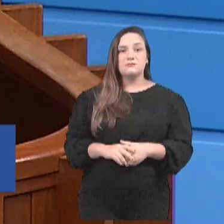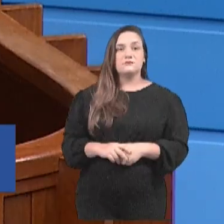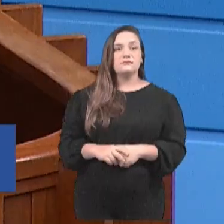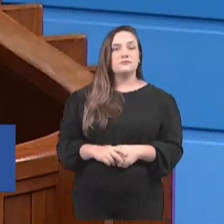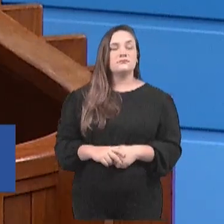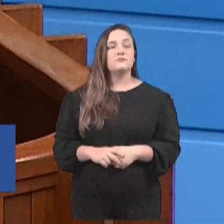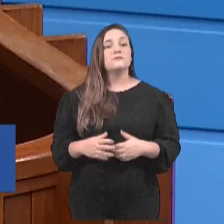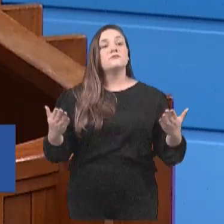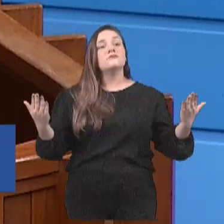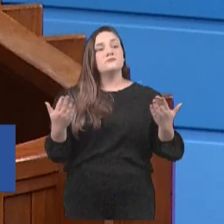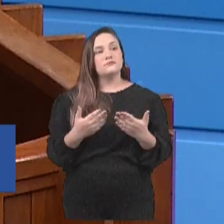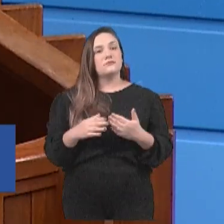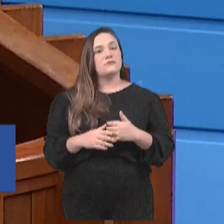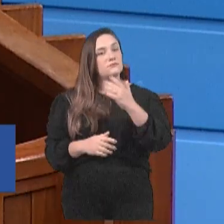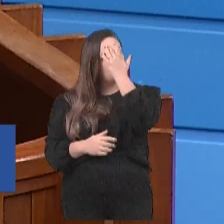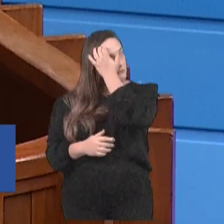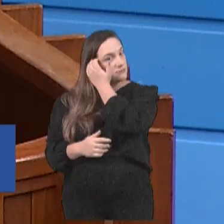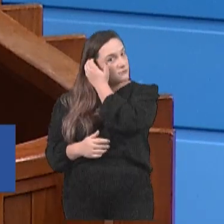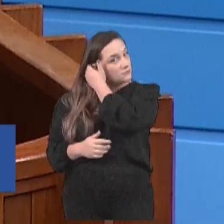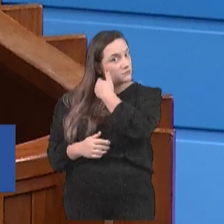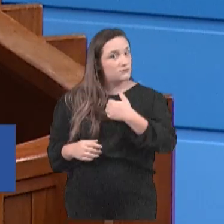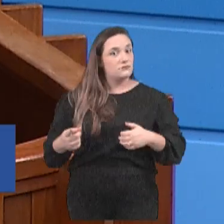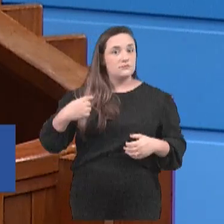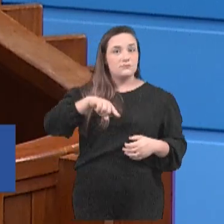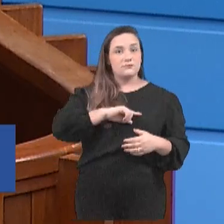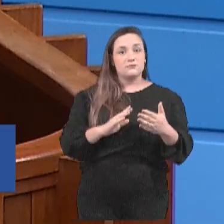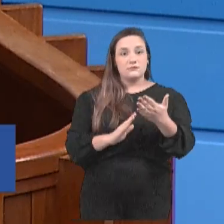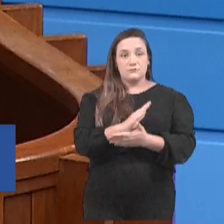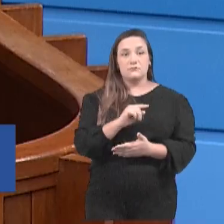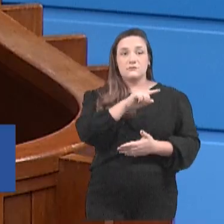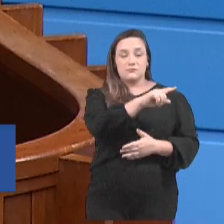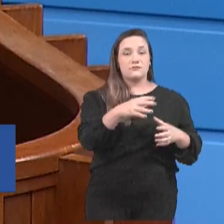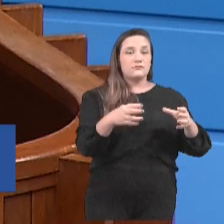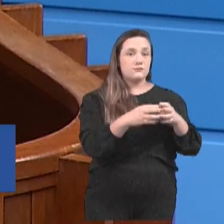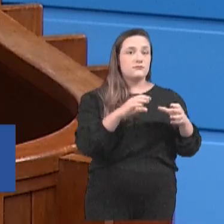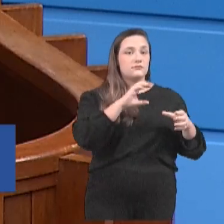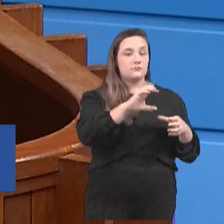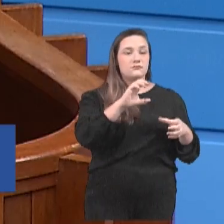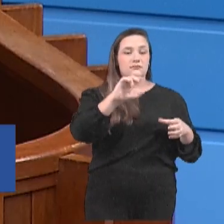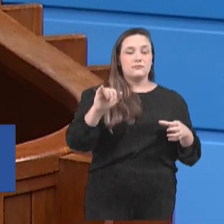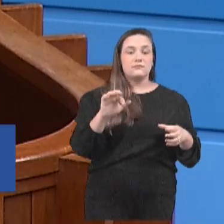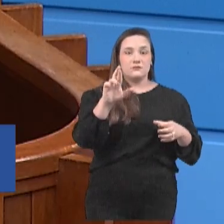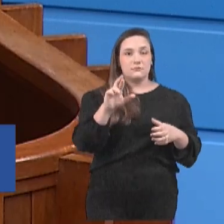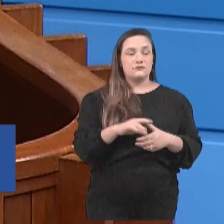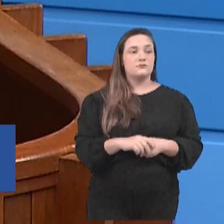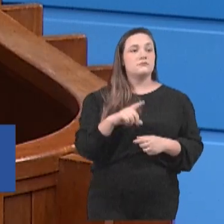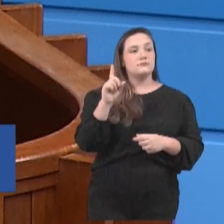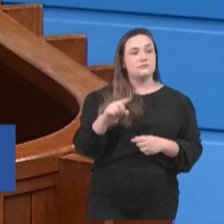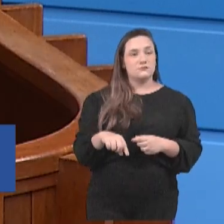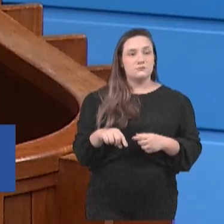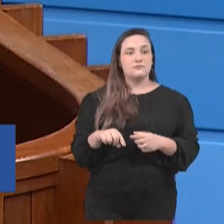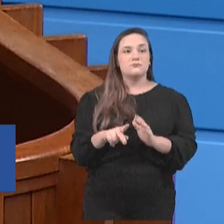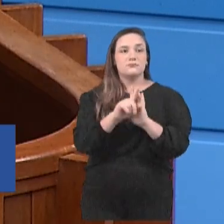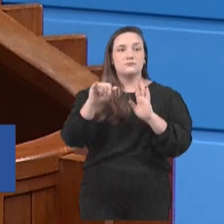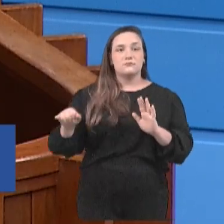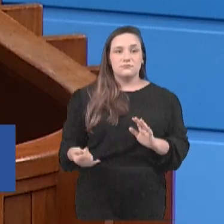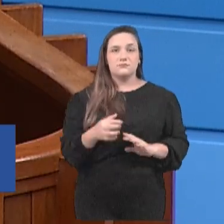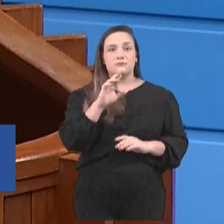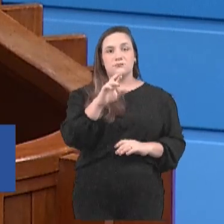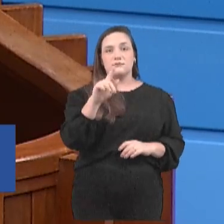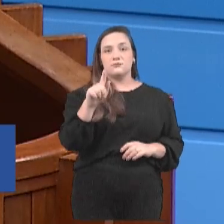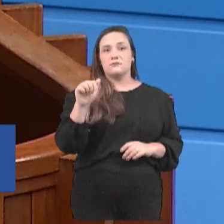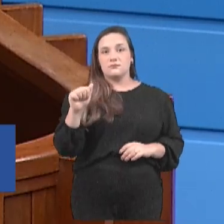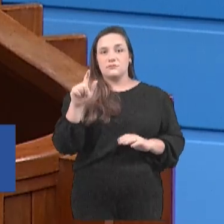presidente, hoje nós aprovamos a CCJR o projeto de revisão geral anual. Eu fui o